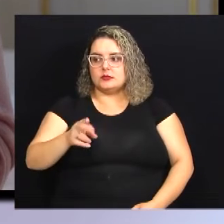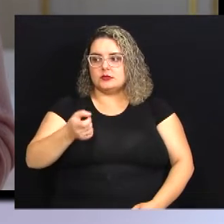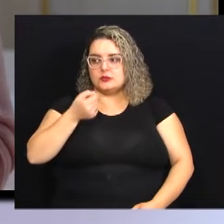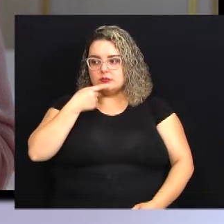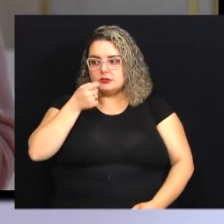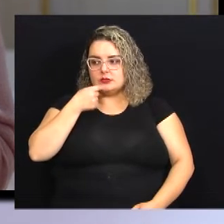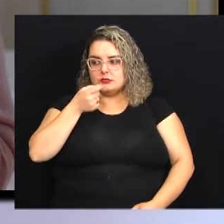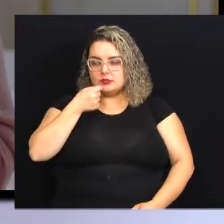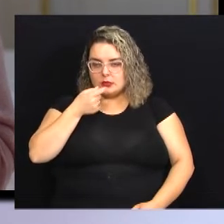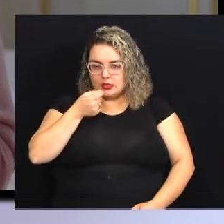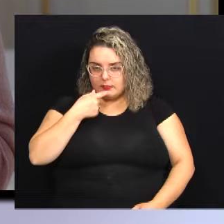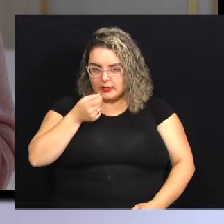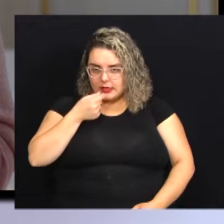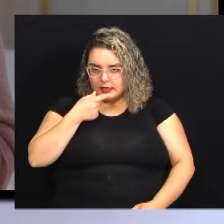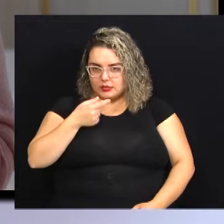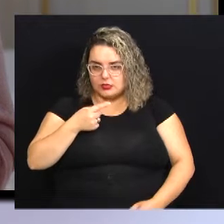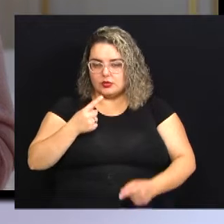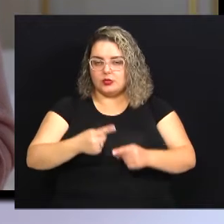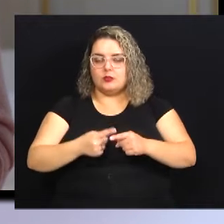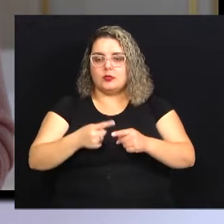remédio porque o remédio